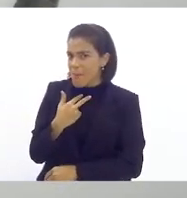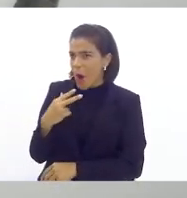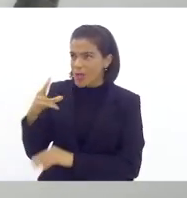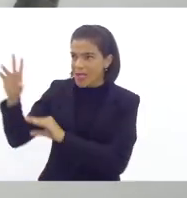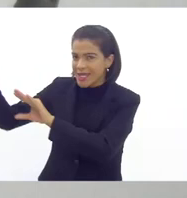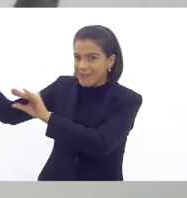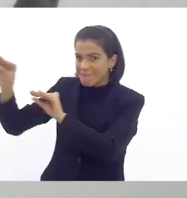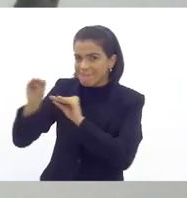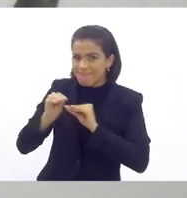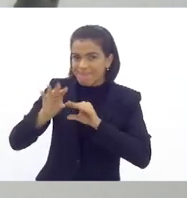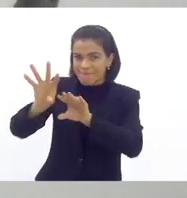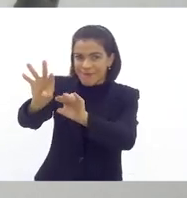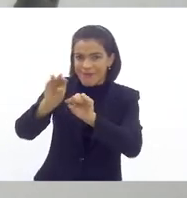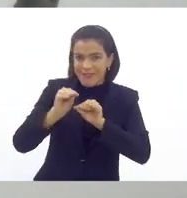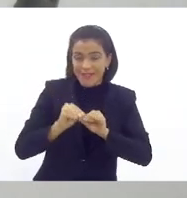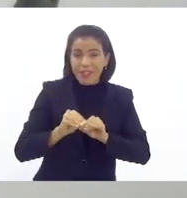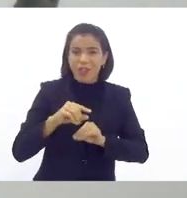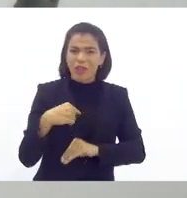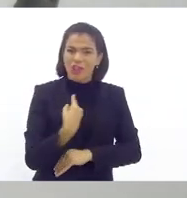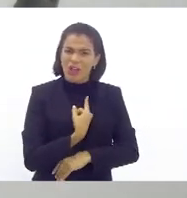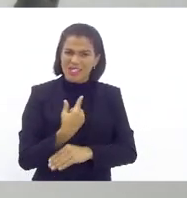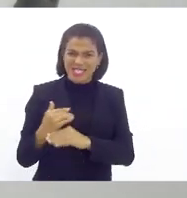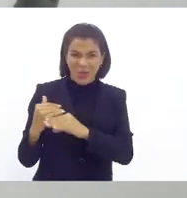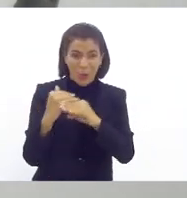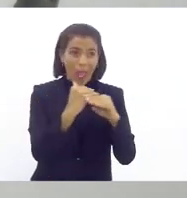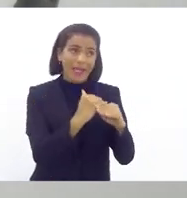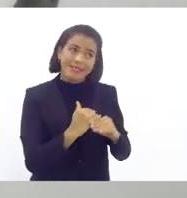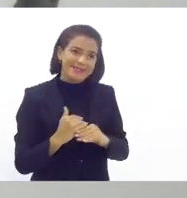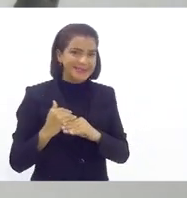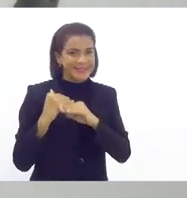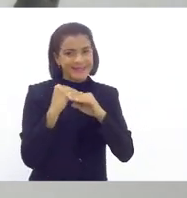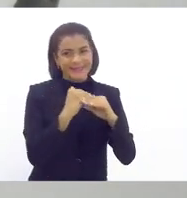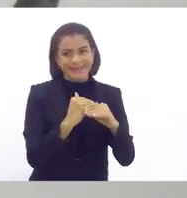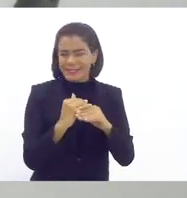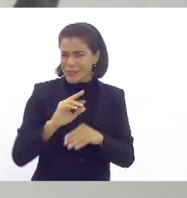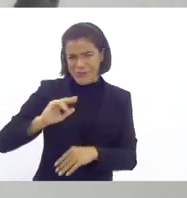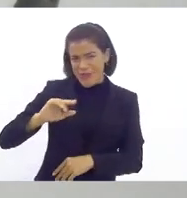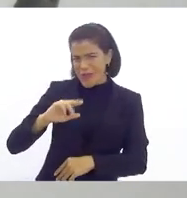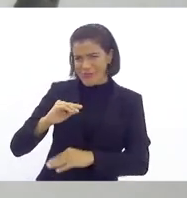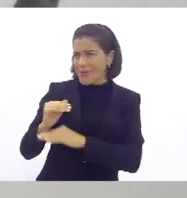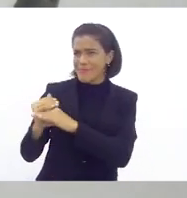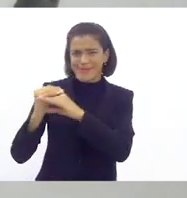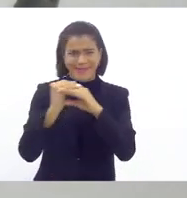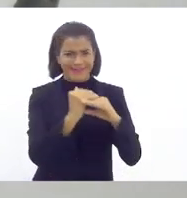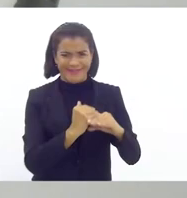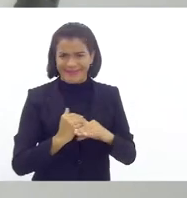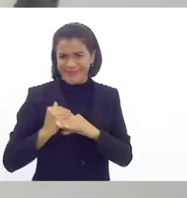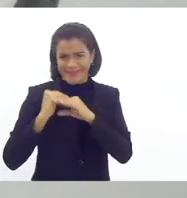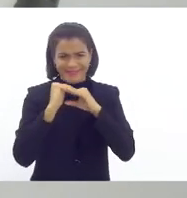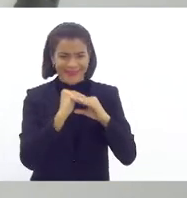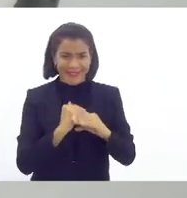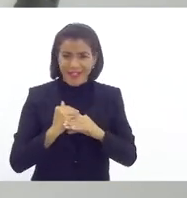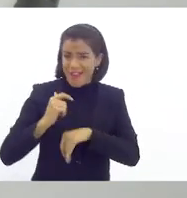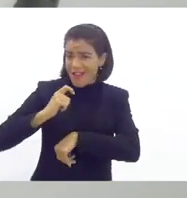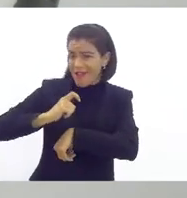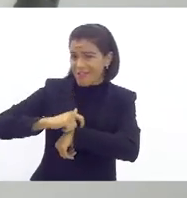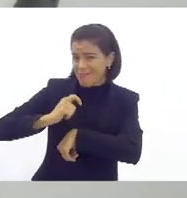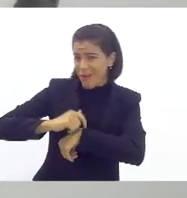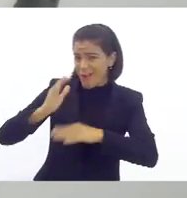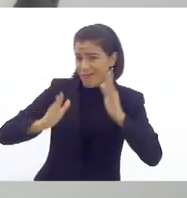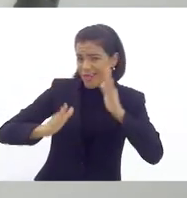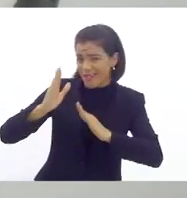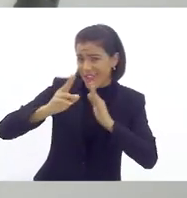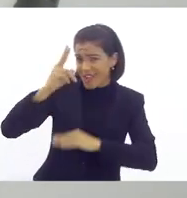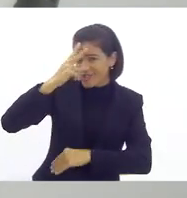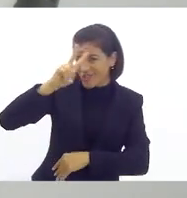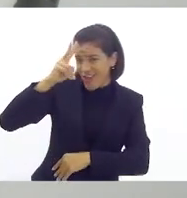países é essa ideia de que somos todos iguais, porque nós não somos todos iguais, porque, em dado momento da história,